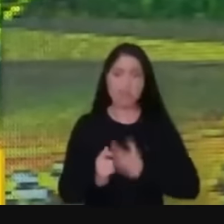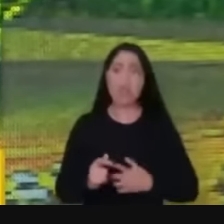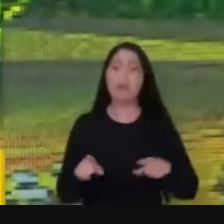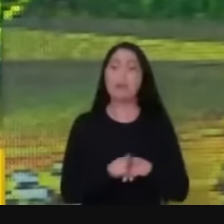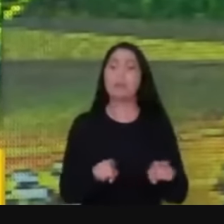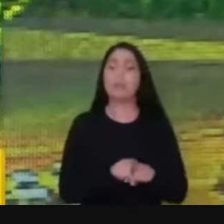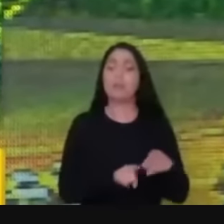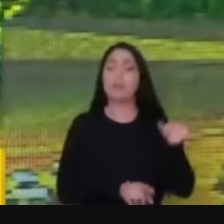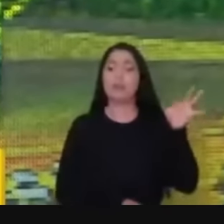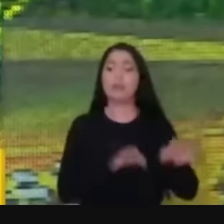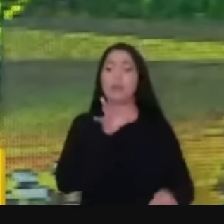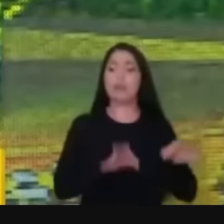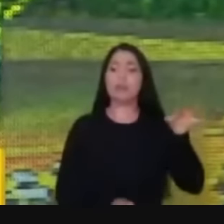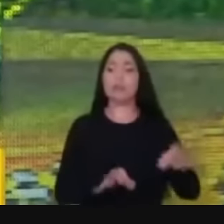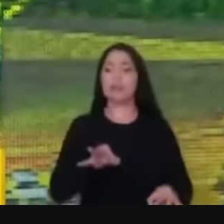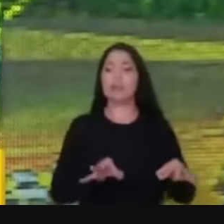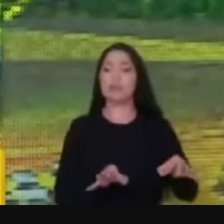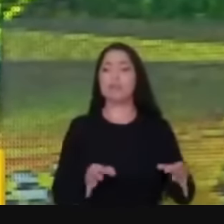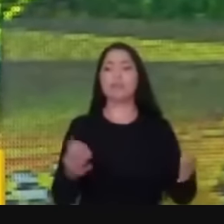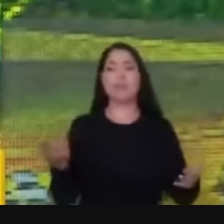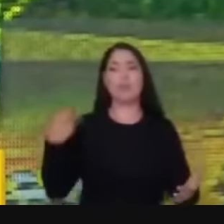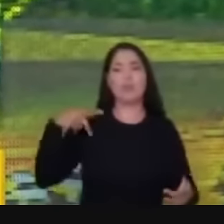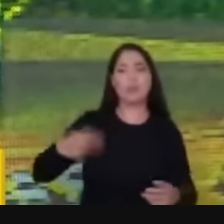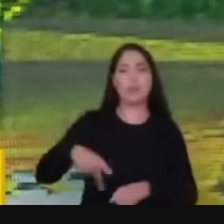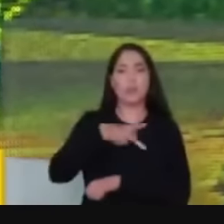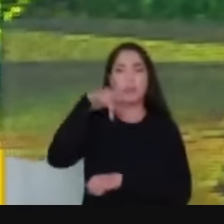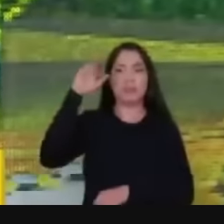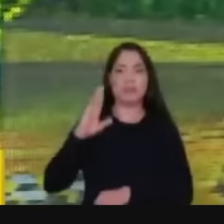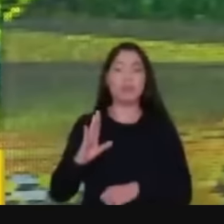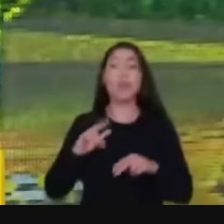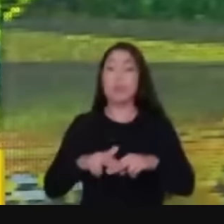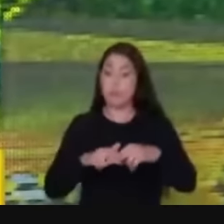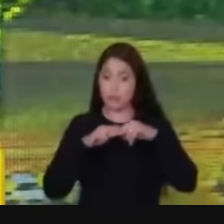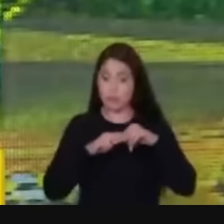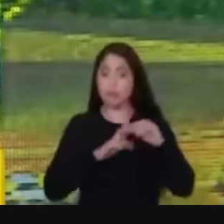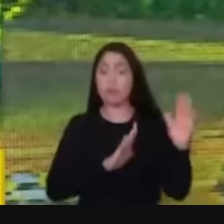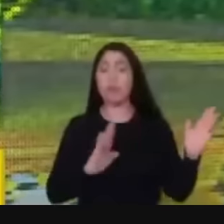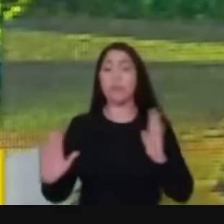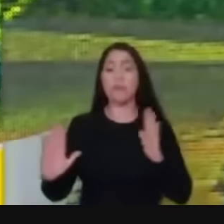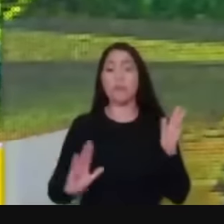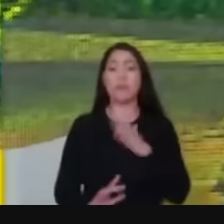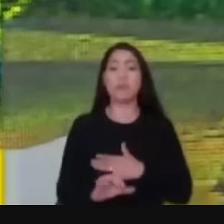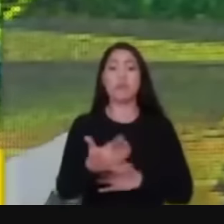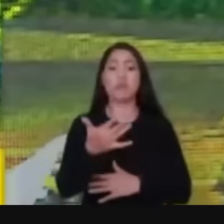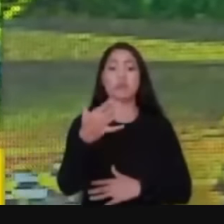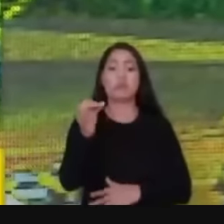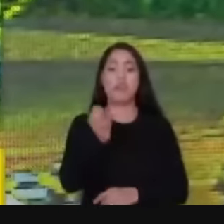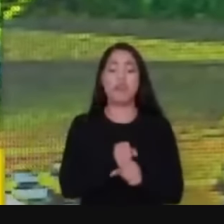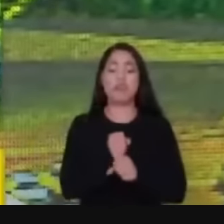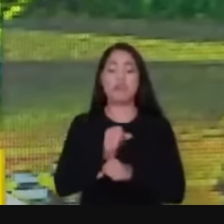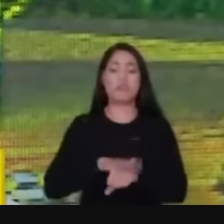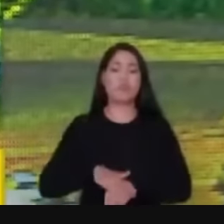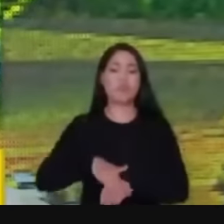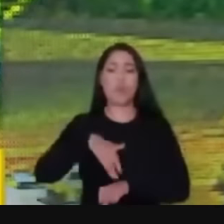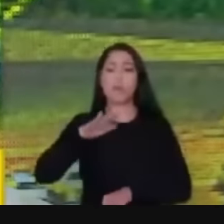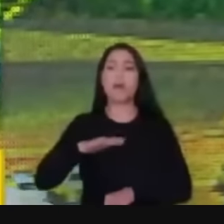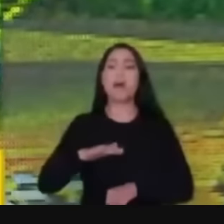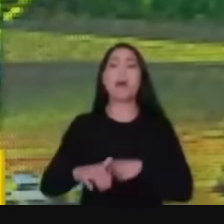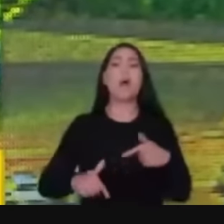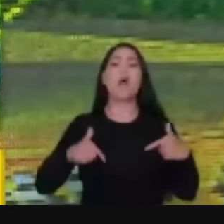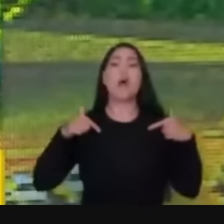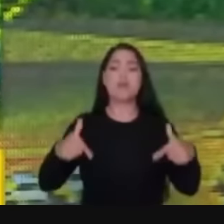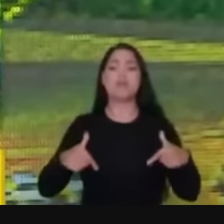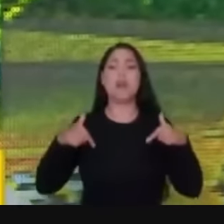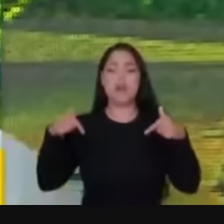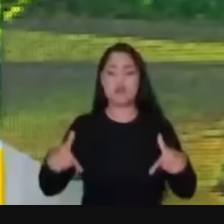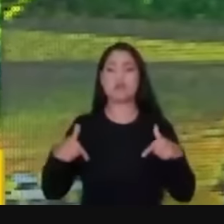ocorreu exatamente no Brasil. Por mais de uma década, essa instrumentalização foi realizada